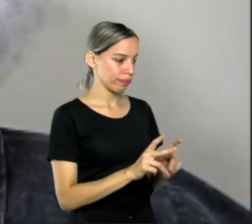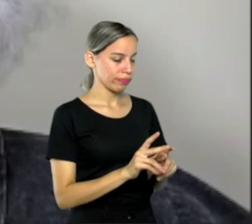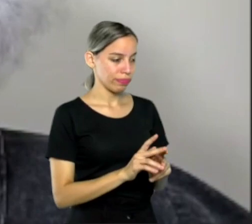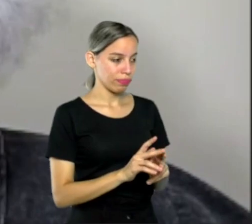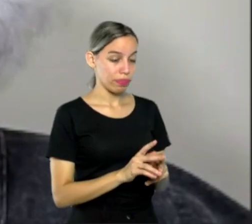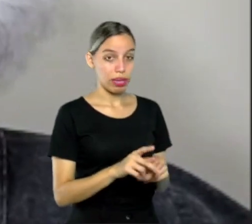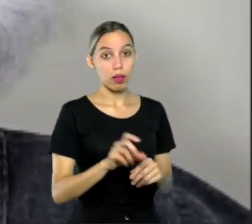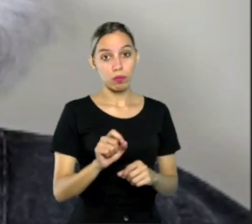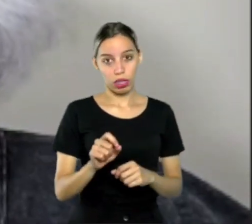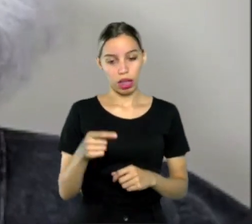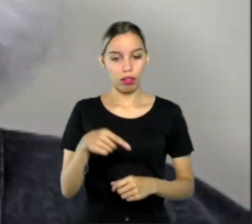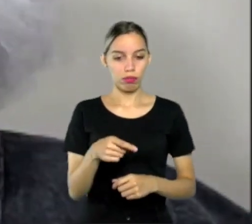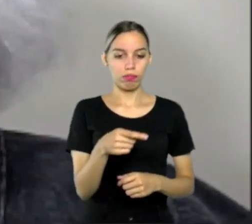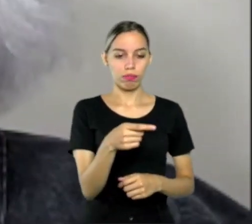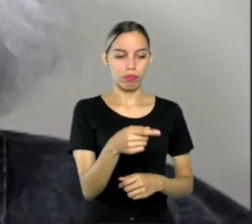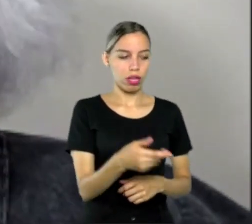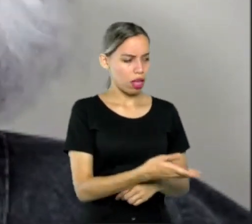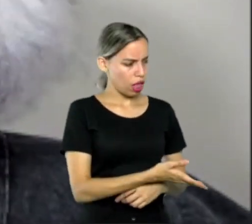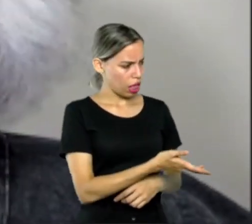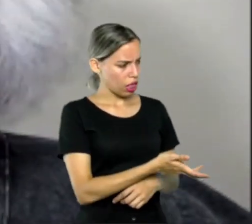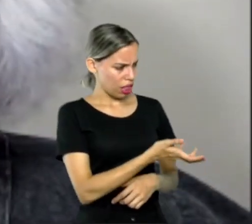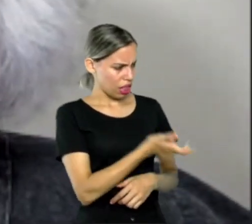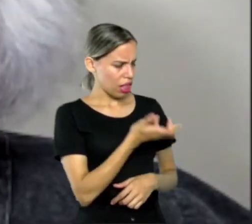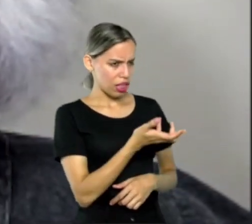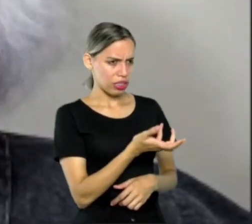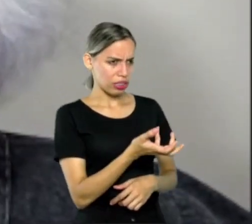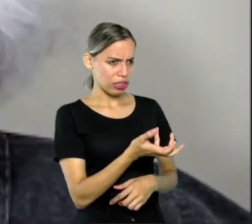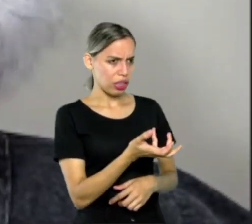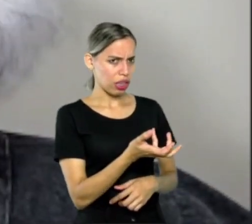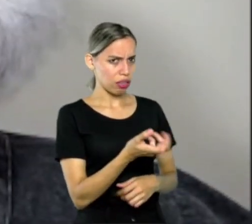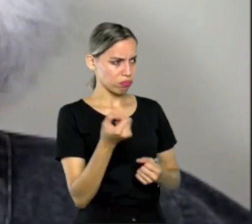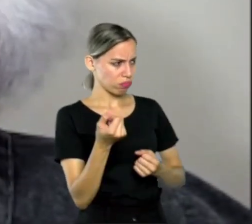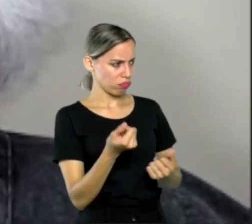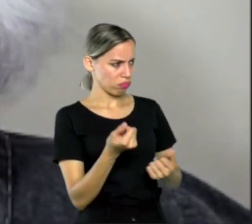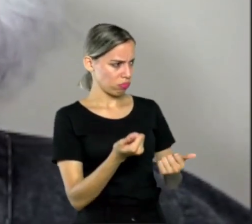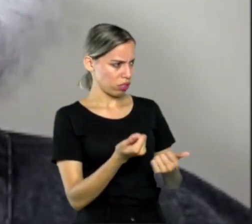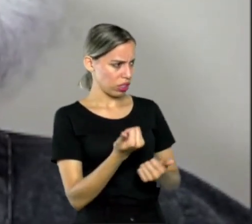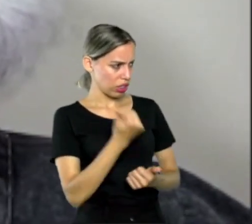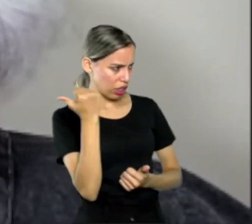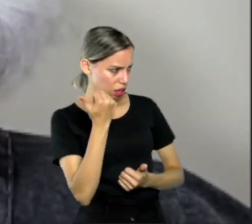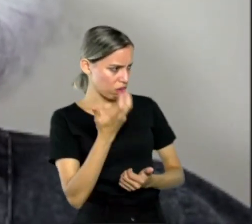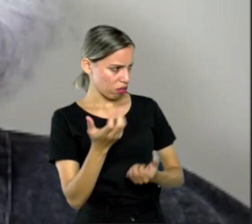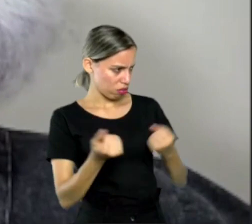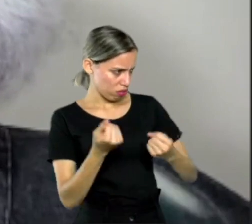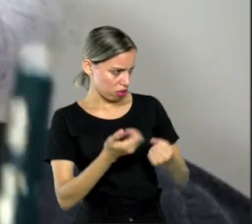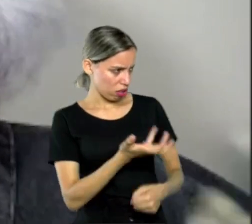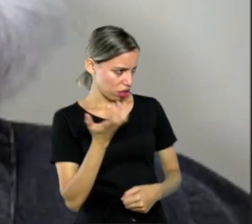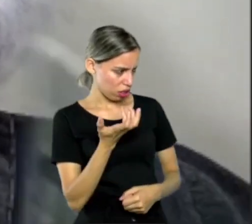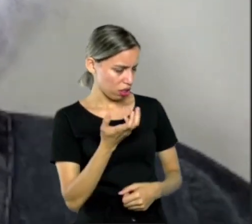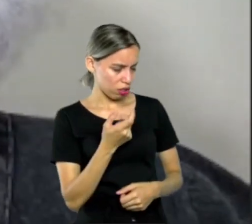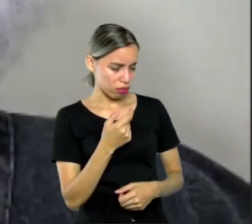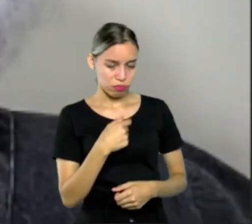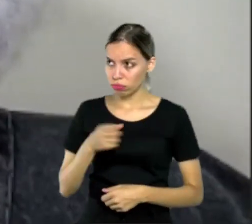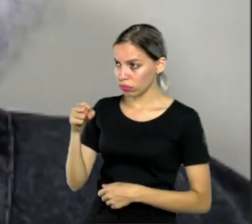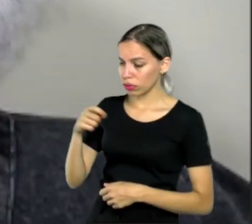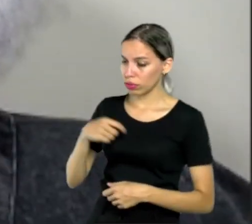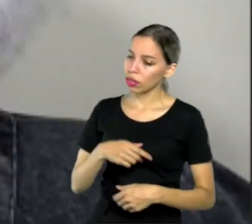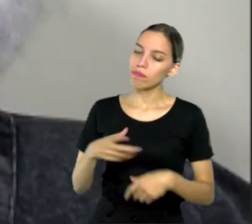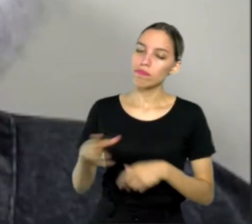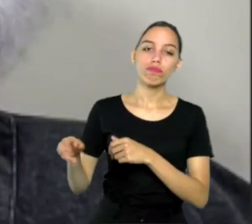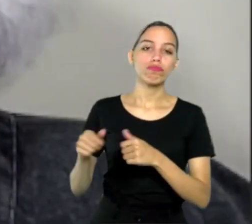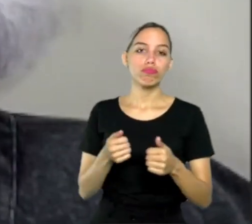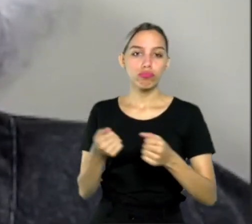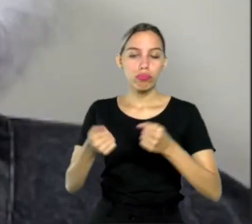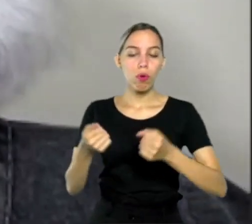artista na família dela. Primeiro, ter problemas com o pai, atualmente tinha problemas com o marido, e ela conseguia ser premiada,